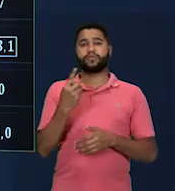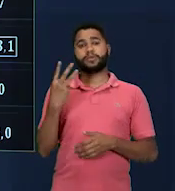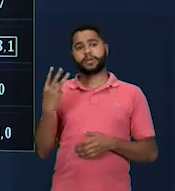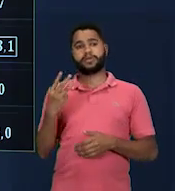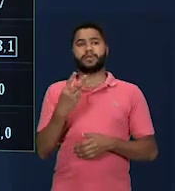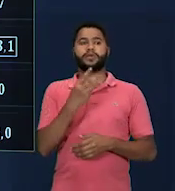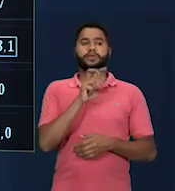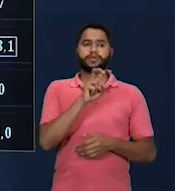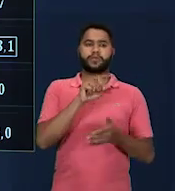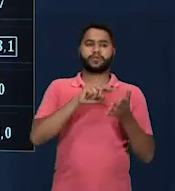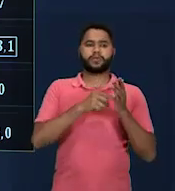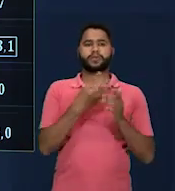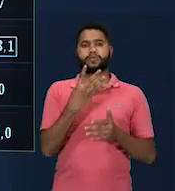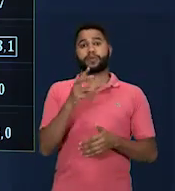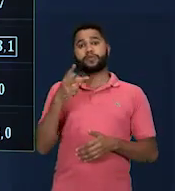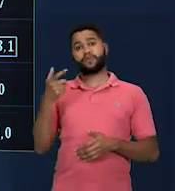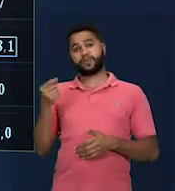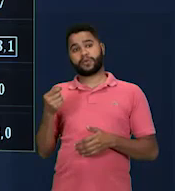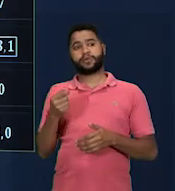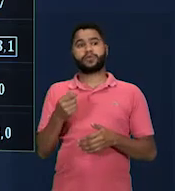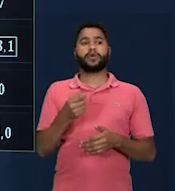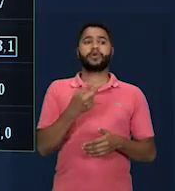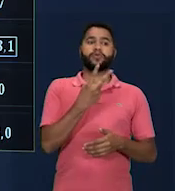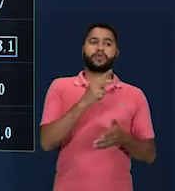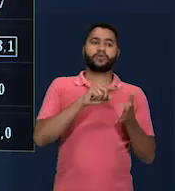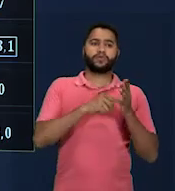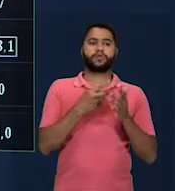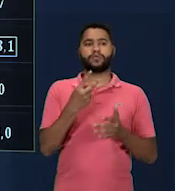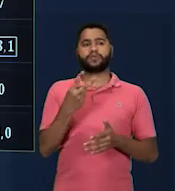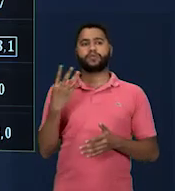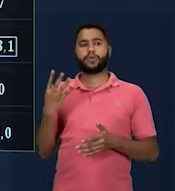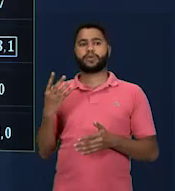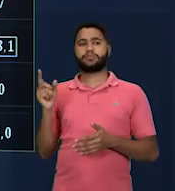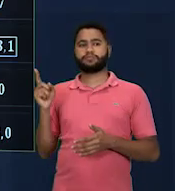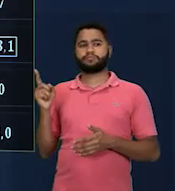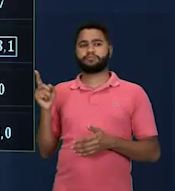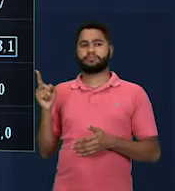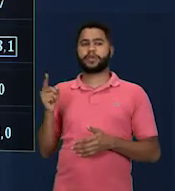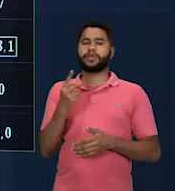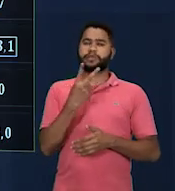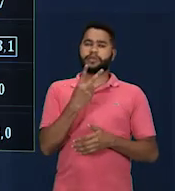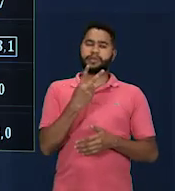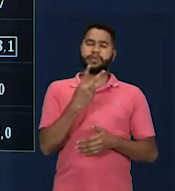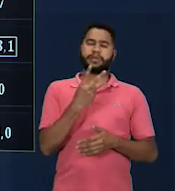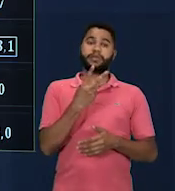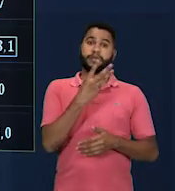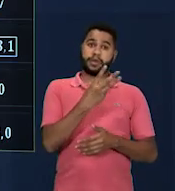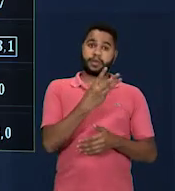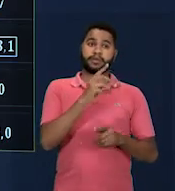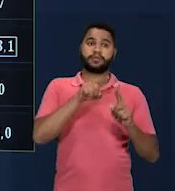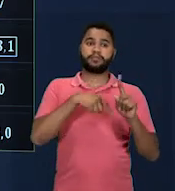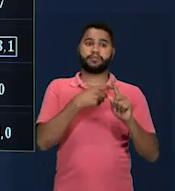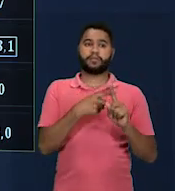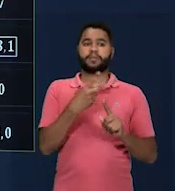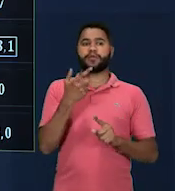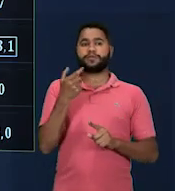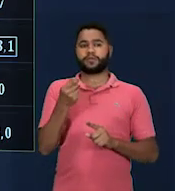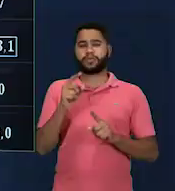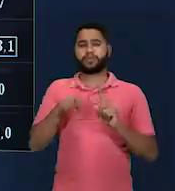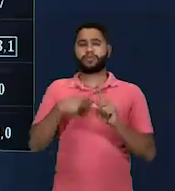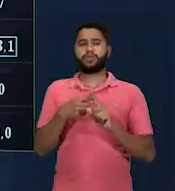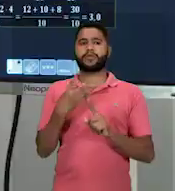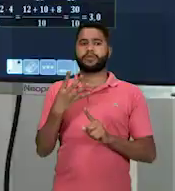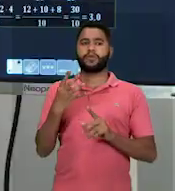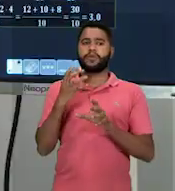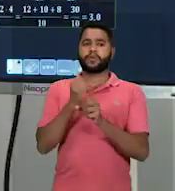3, 5 vezes 4 dá 20, 2 vezes 2 dá 4, 3 mais 20 dá 4, dá 27. Uma vez que